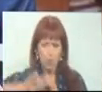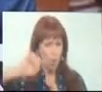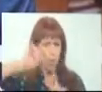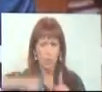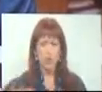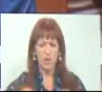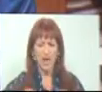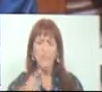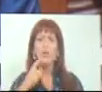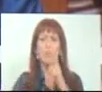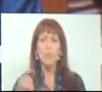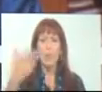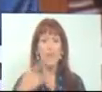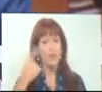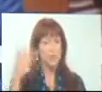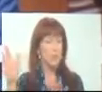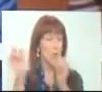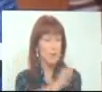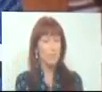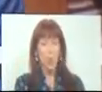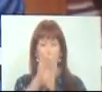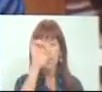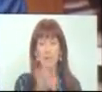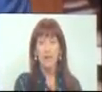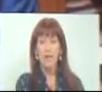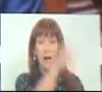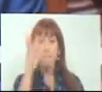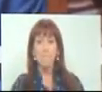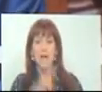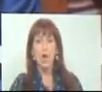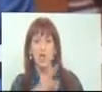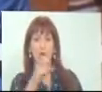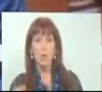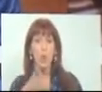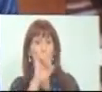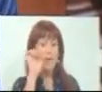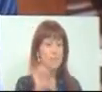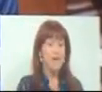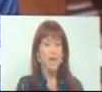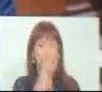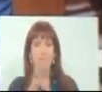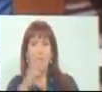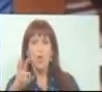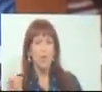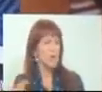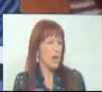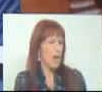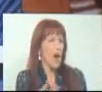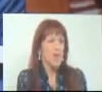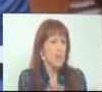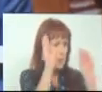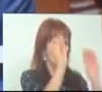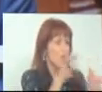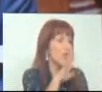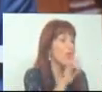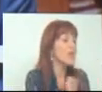gastamos em juros da nossa dívida pública quase 8 mil milhões de euros. 8 mil milhões de euros que não são gastos na